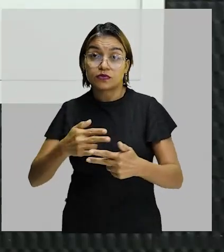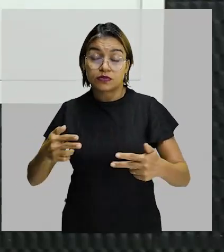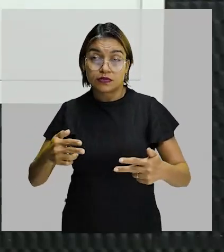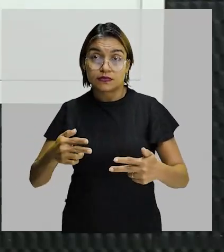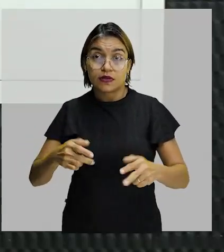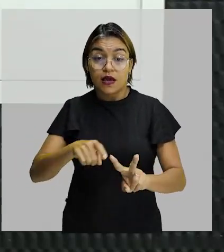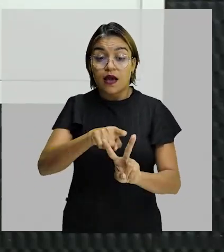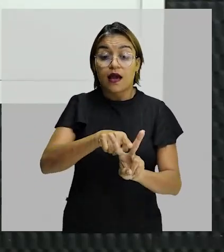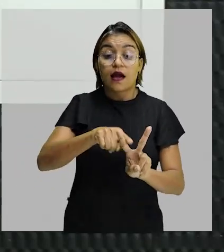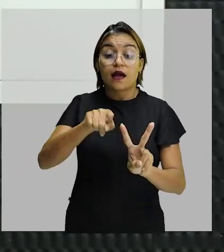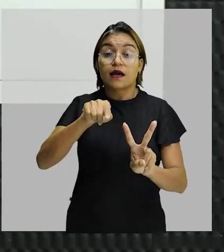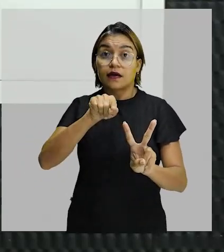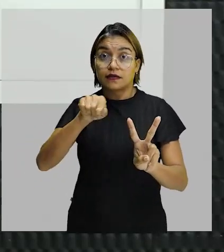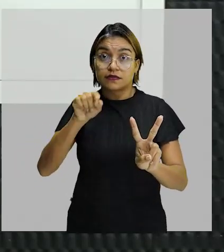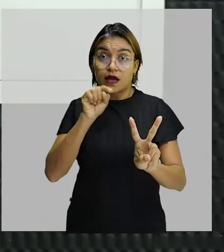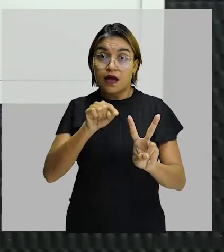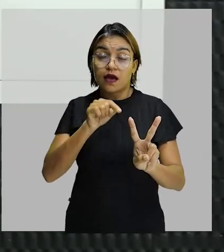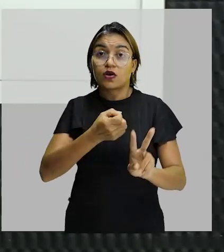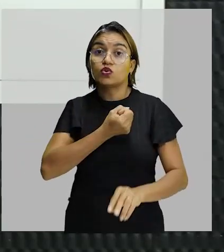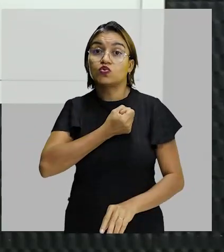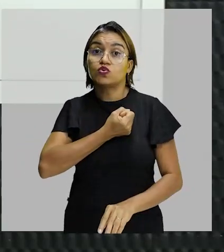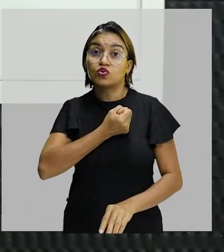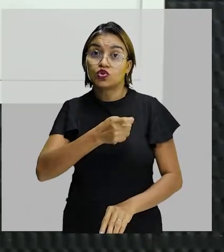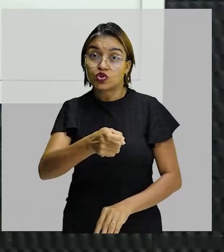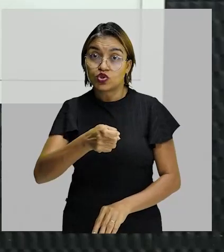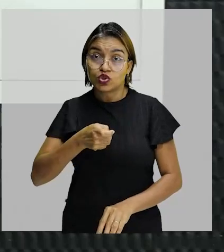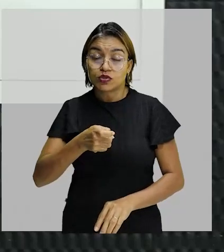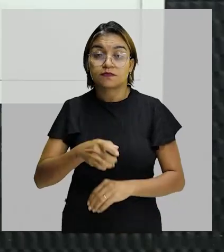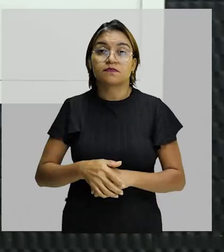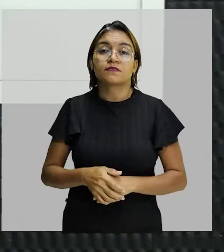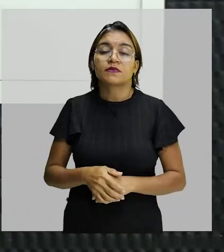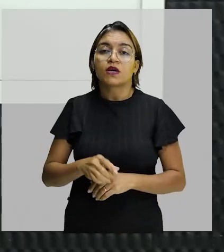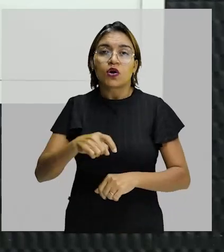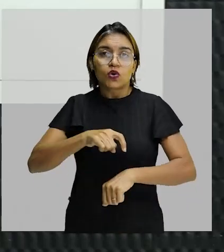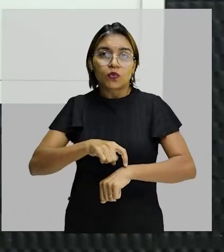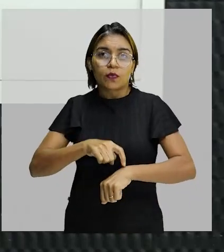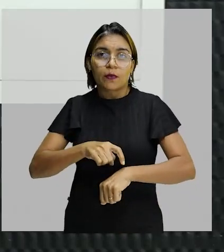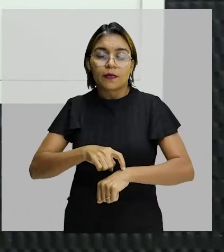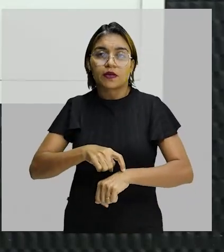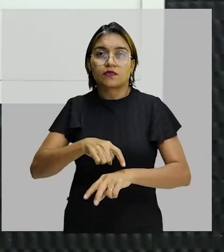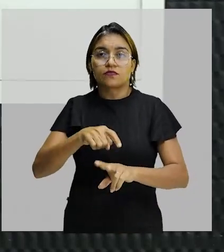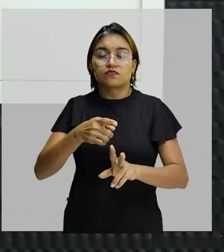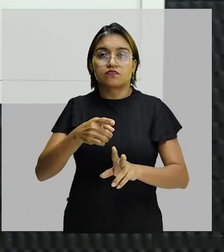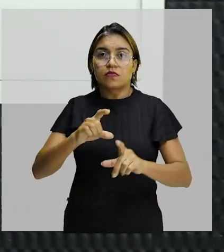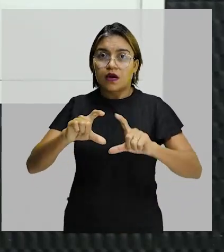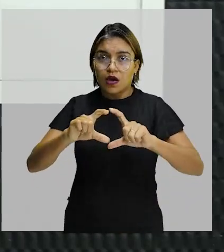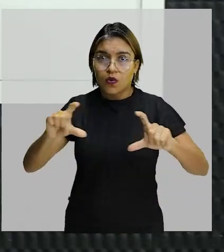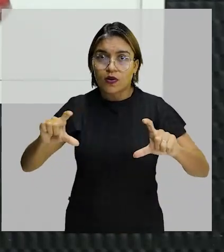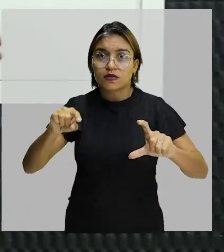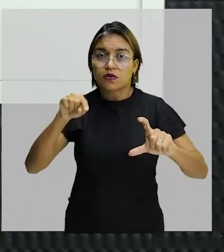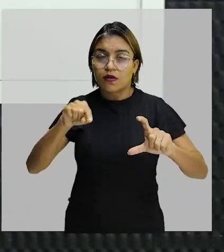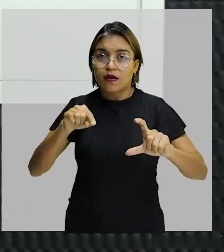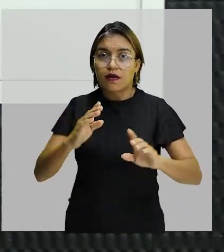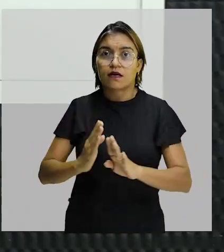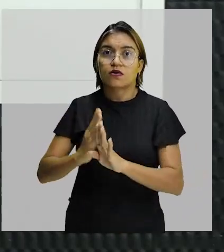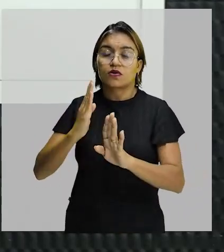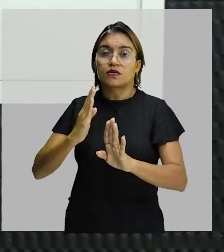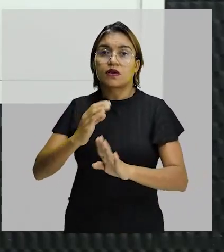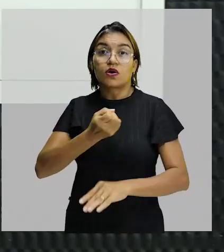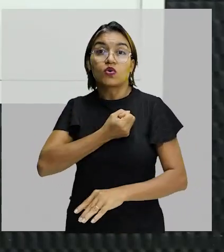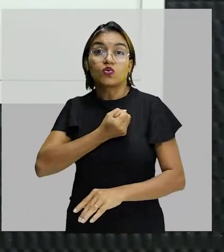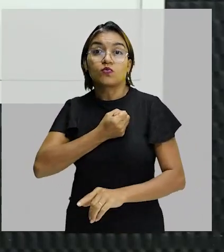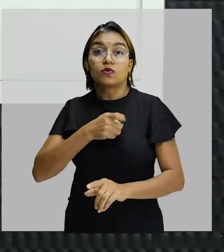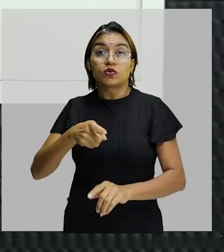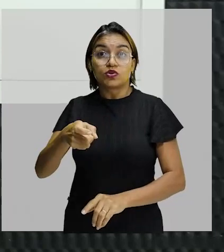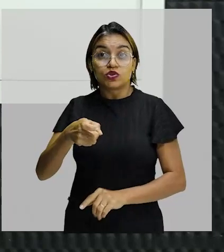de x. Quando você resolve uma equação, você vai encontrar os valores de x que tornam aquela igualdade